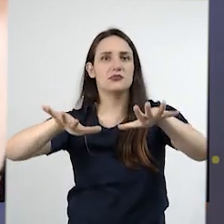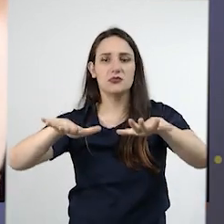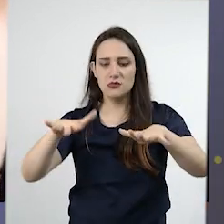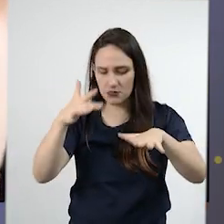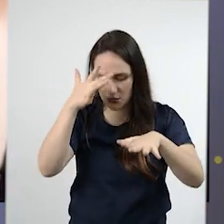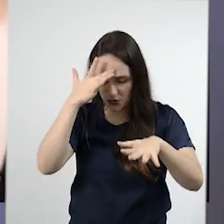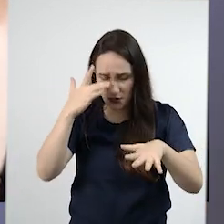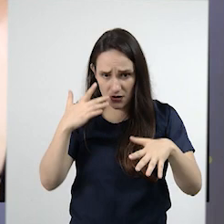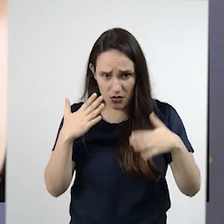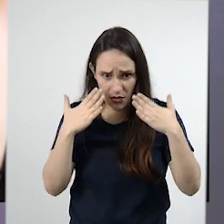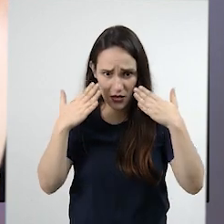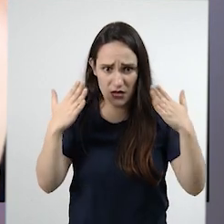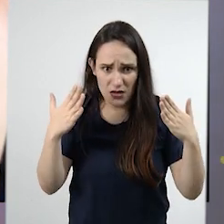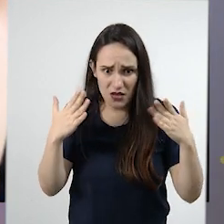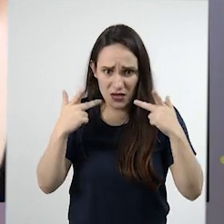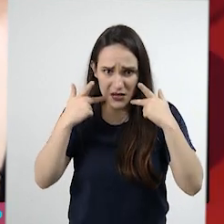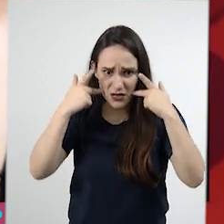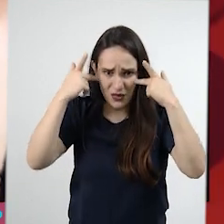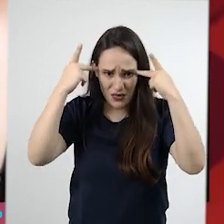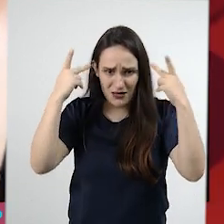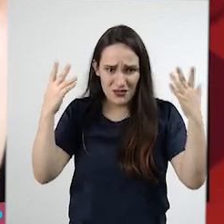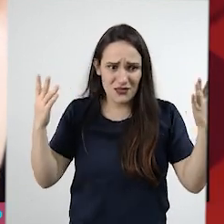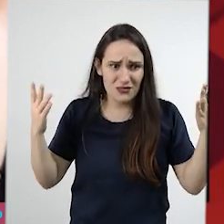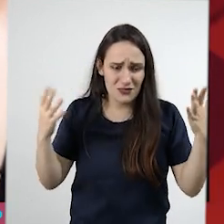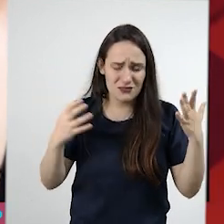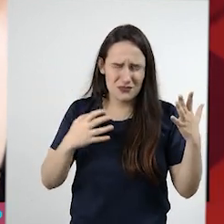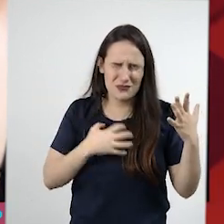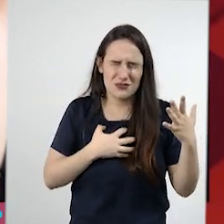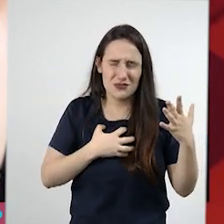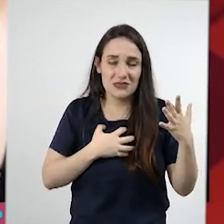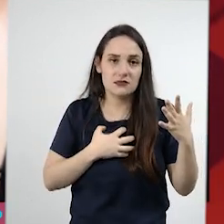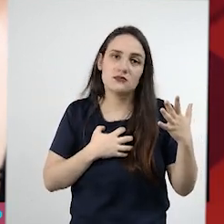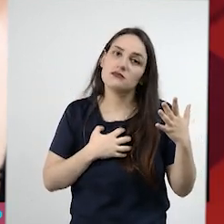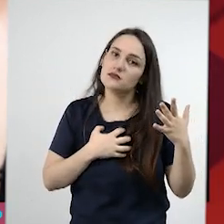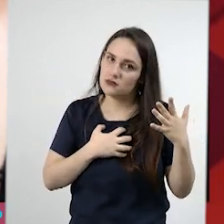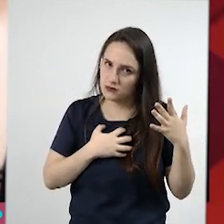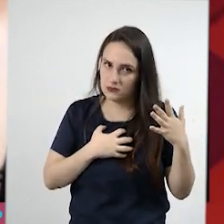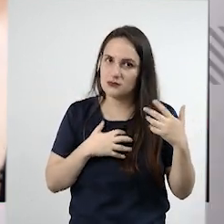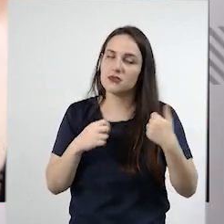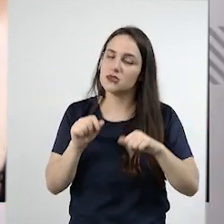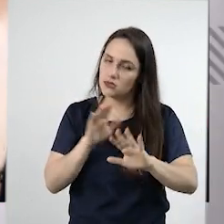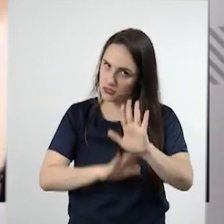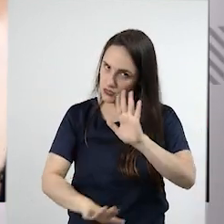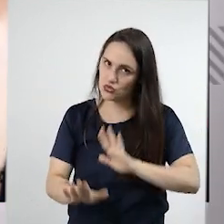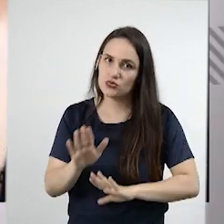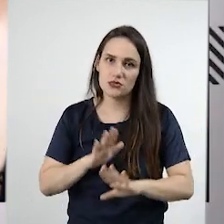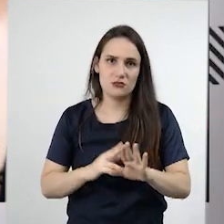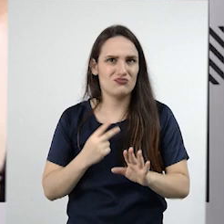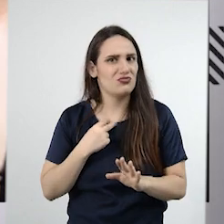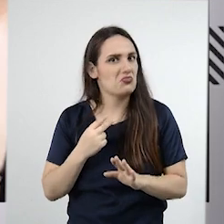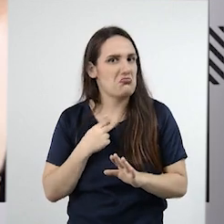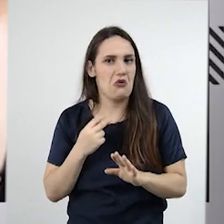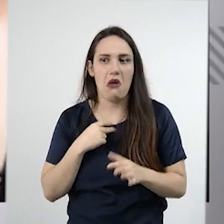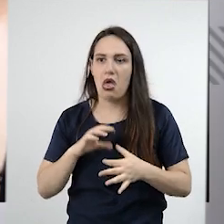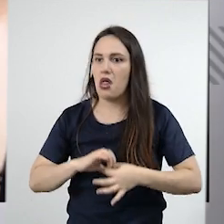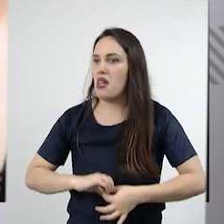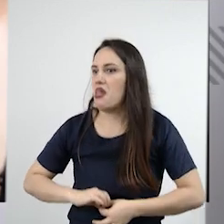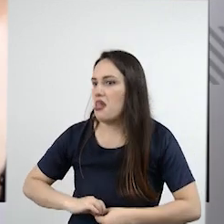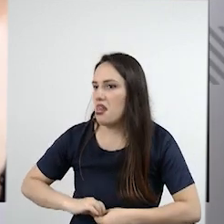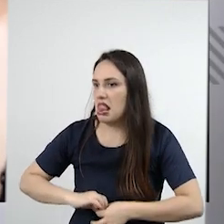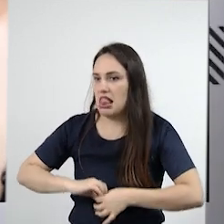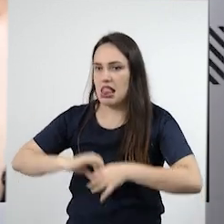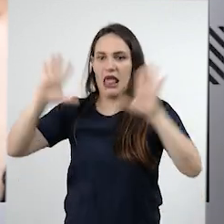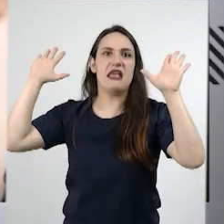no futuro, né? A gente tem que alertar justamente para que as pessoas elas não se sintam assim tão